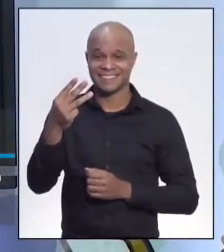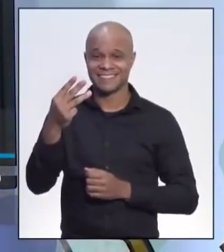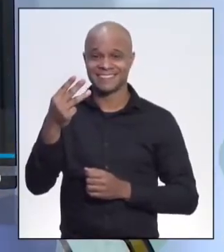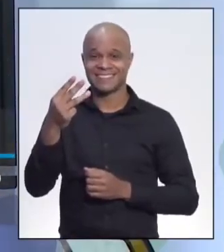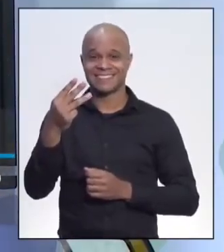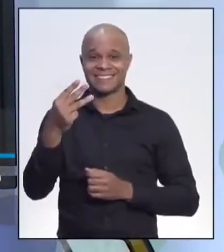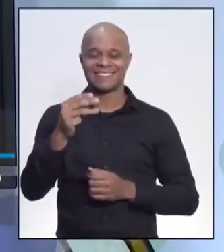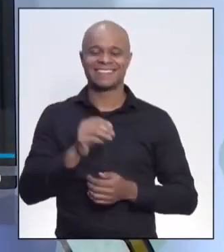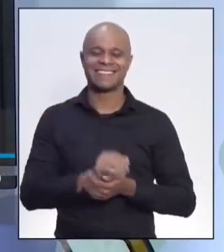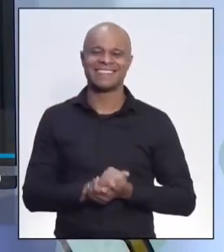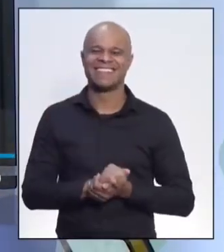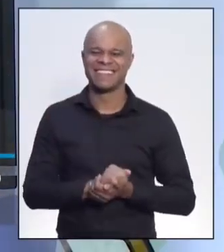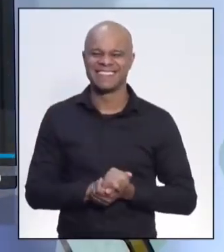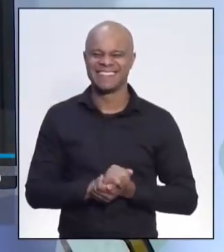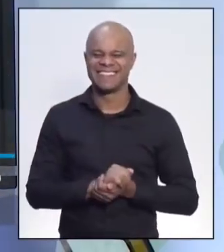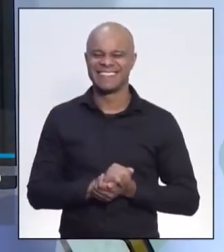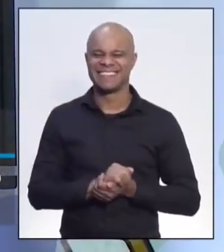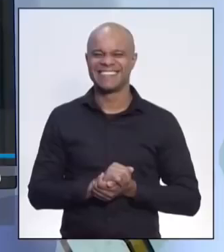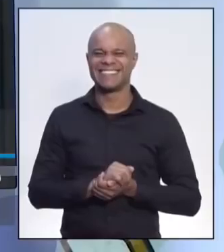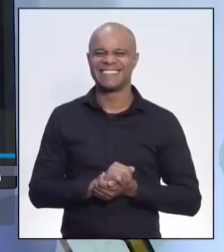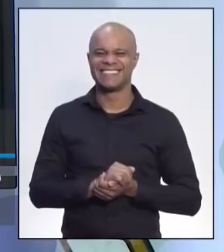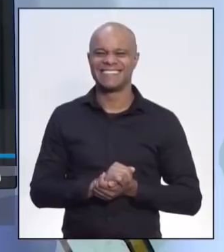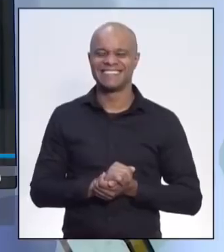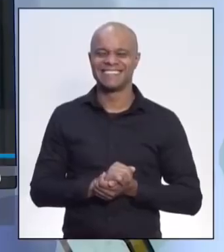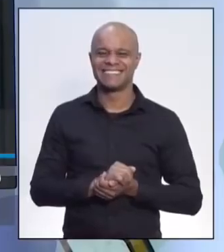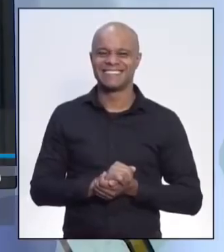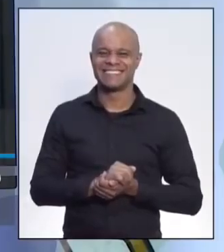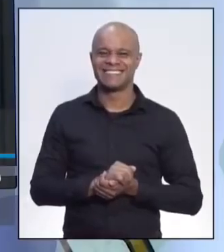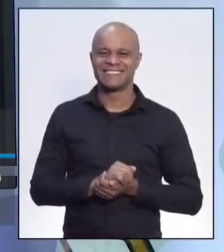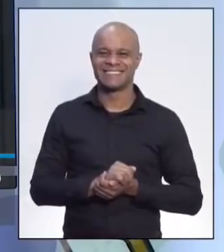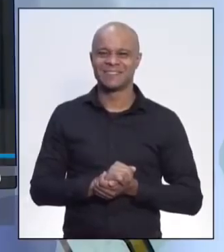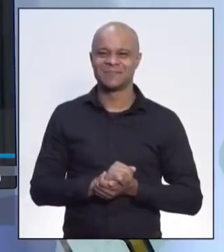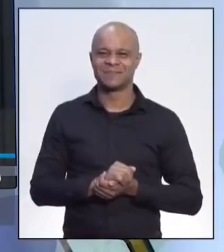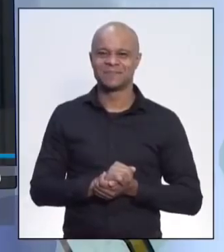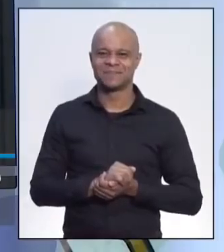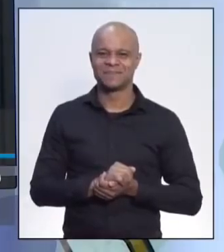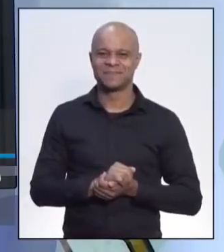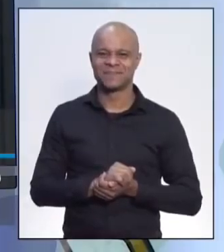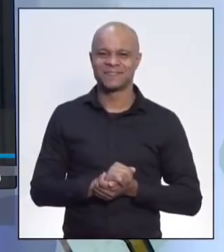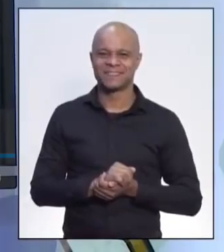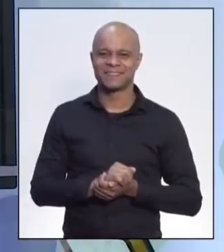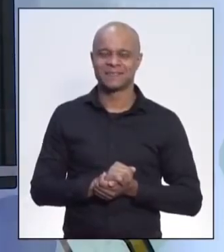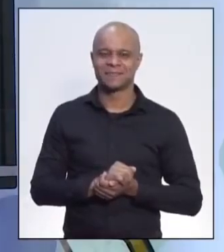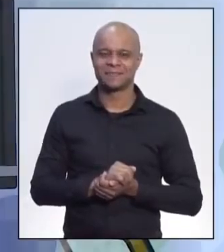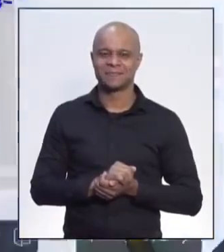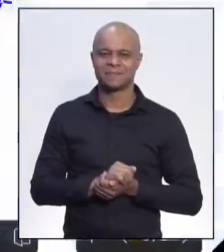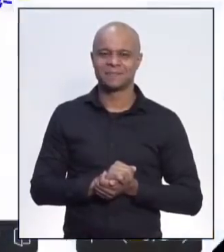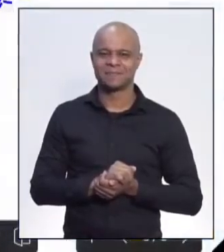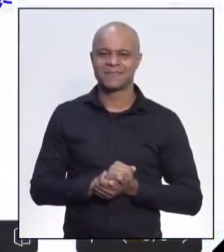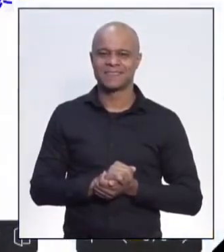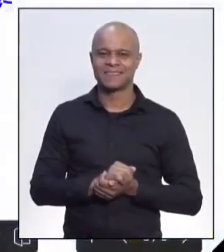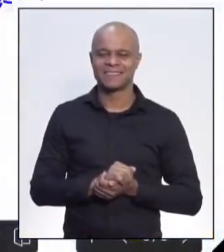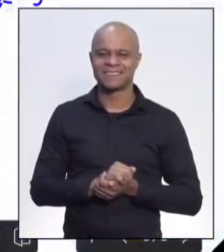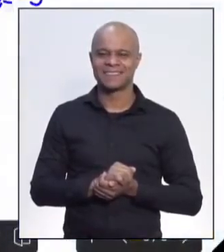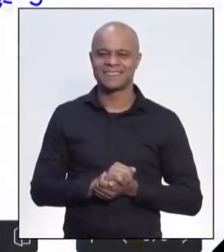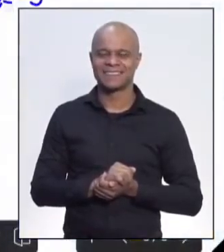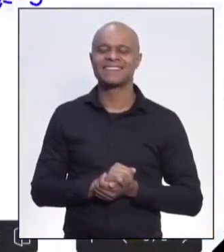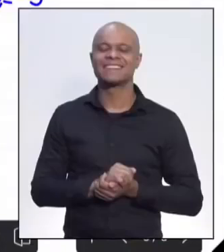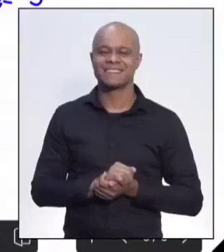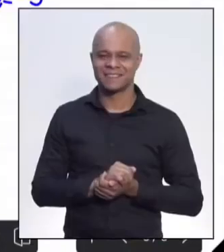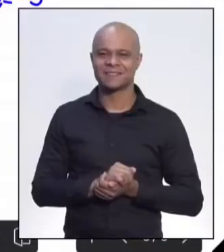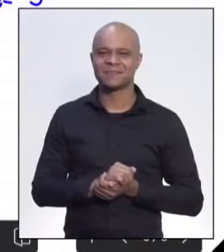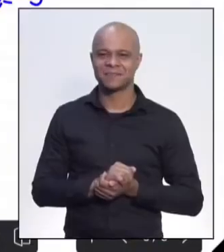agora eu estou devendo mais, né? Devendo mais, soma de dívidas. Pois é, então, ó, vou colocar aqui embaixo. Não, aqui do ladinho, bem